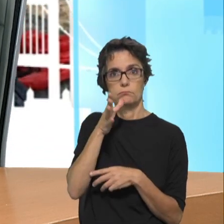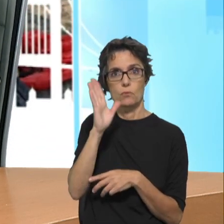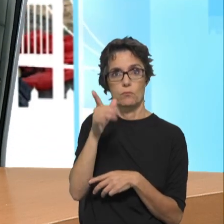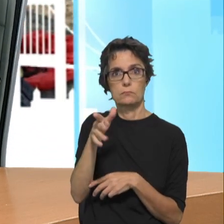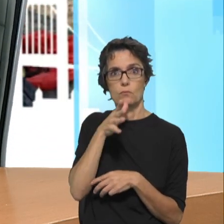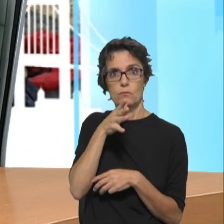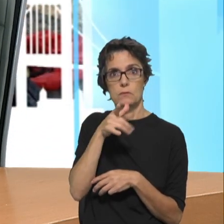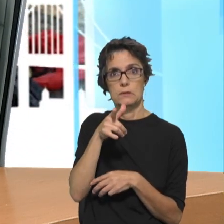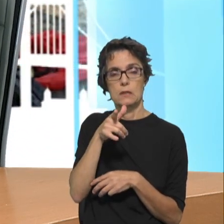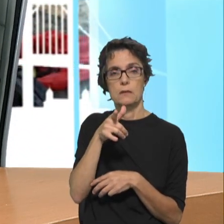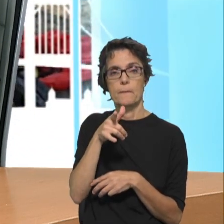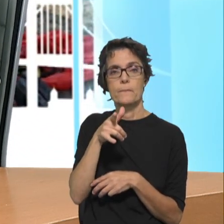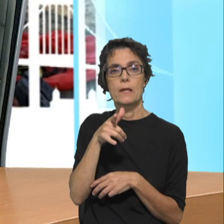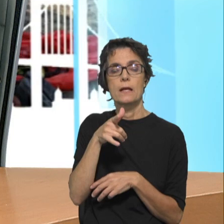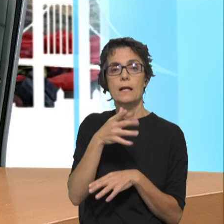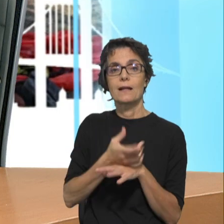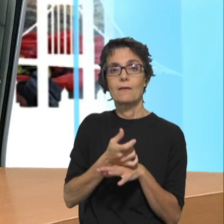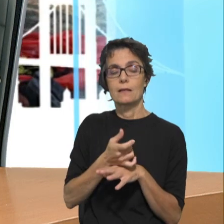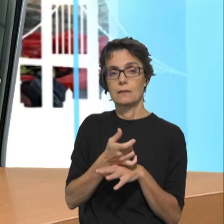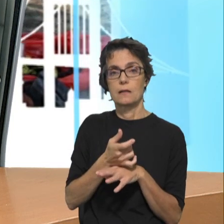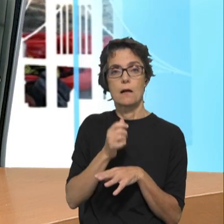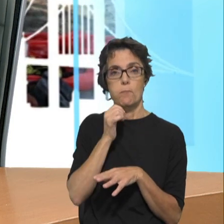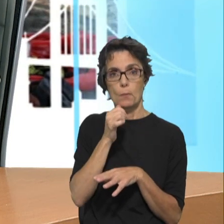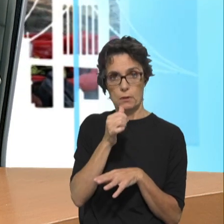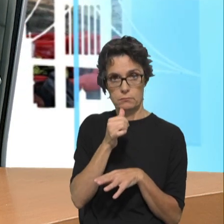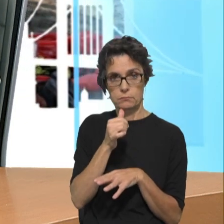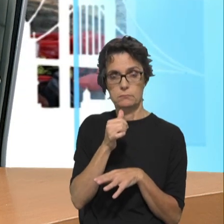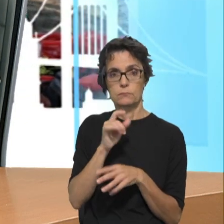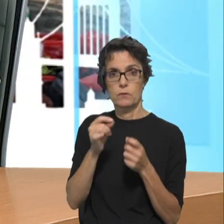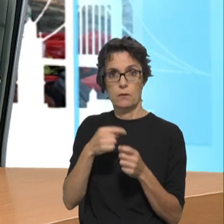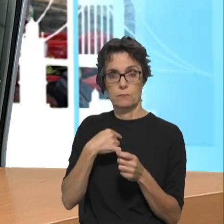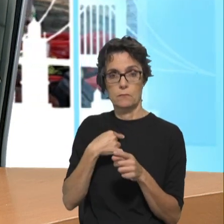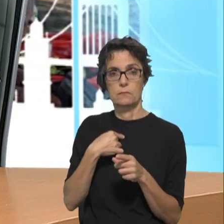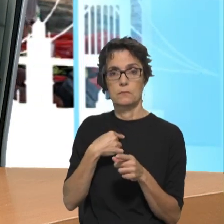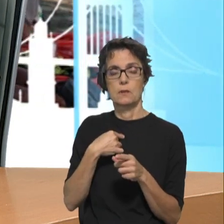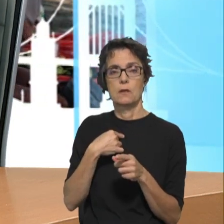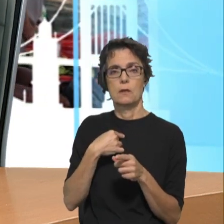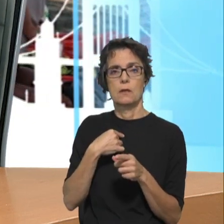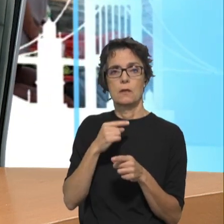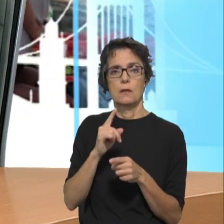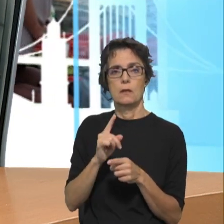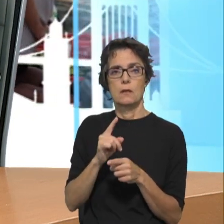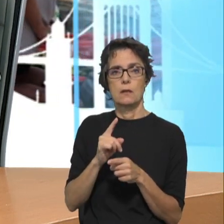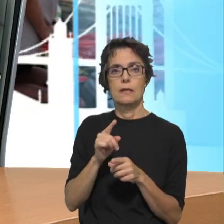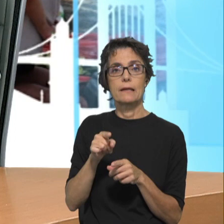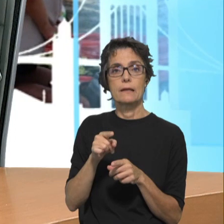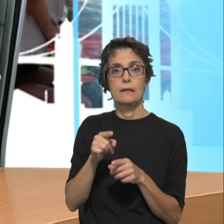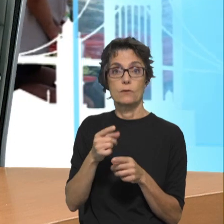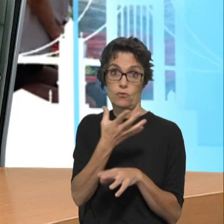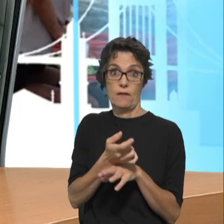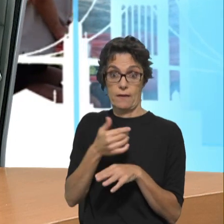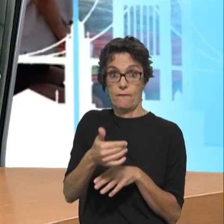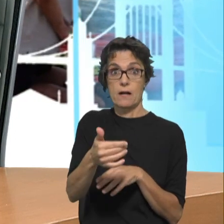diálogo comigo, que ainda não está gravada, mas que é estes dias, e que temos assim